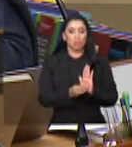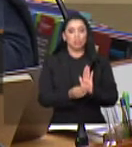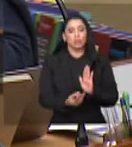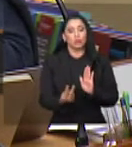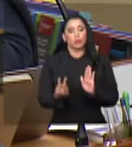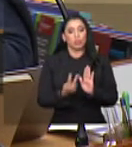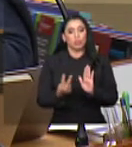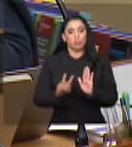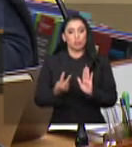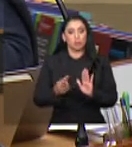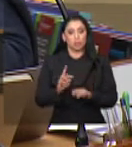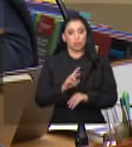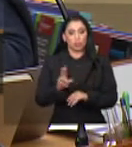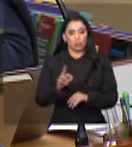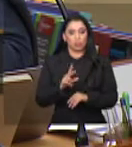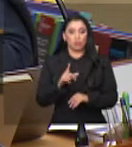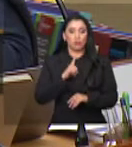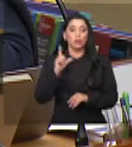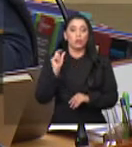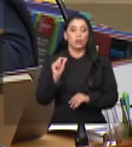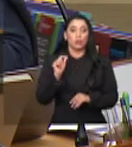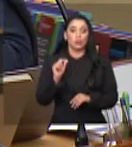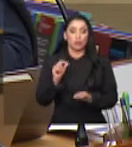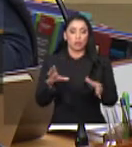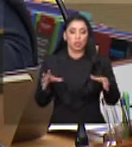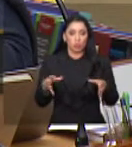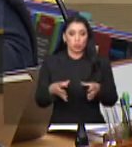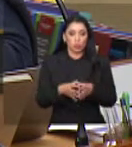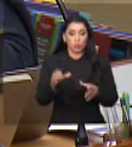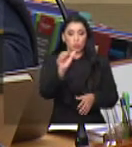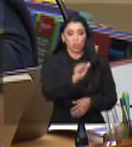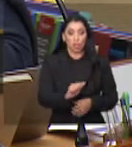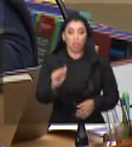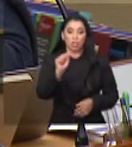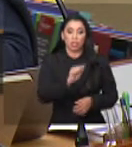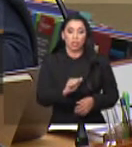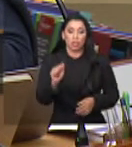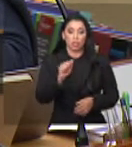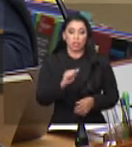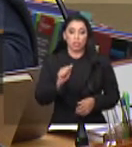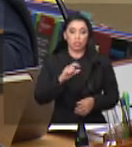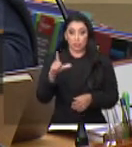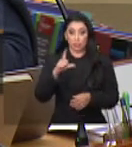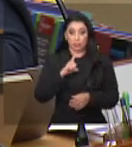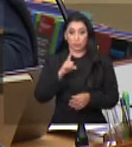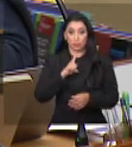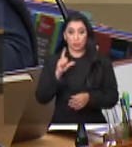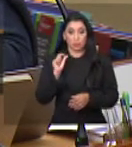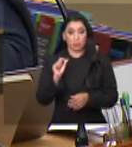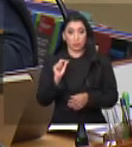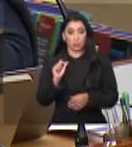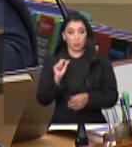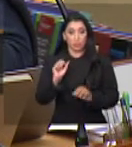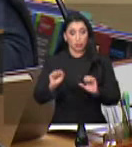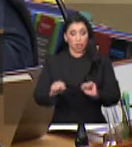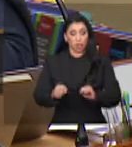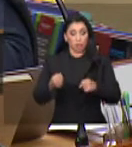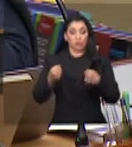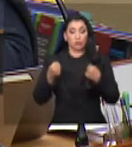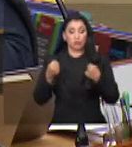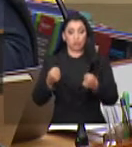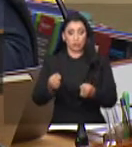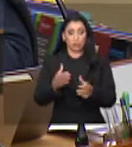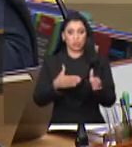item 2 não se considera entidade de classe a associação que a pretexto de efetuar a defesa